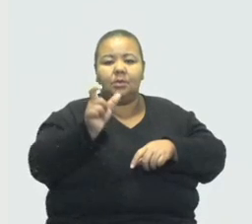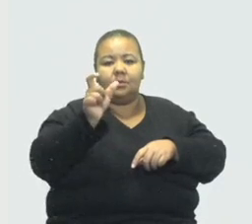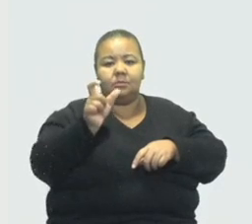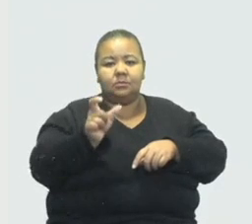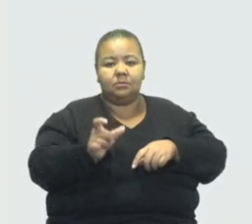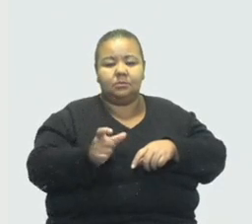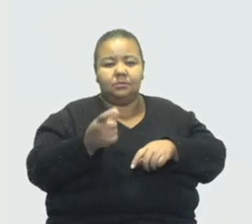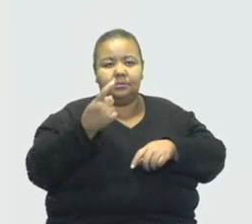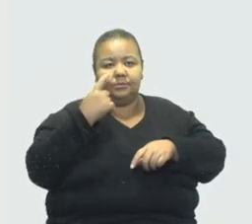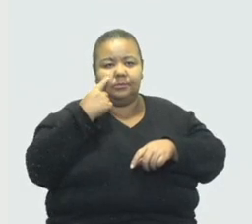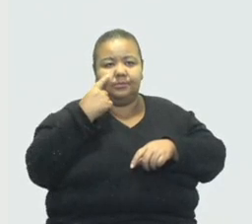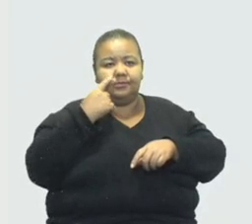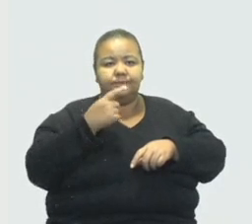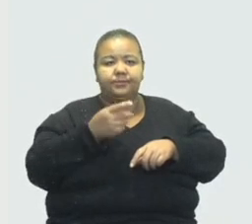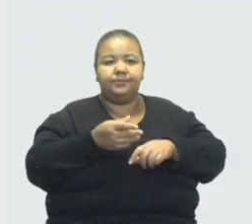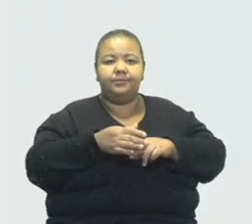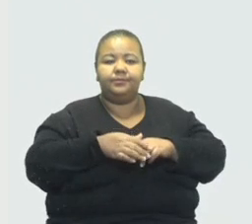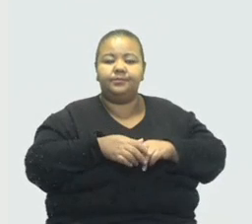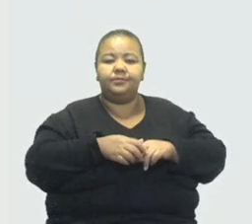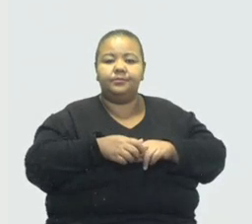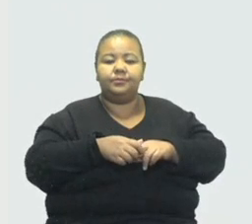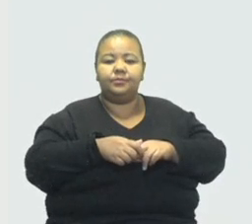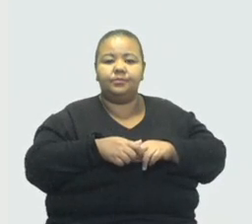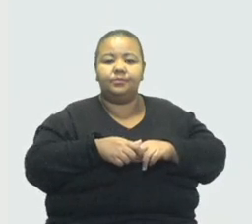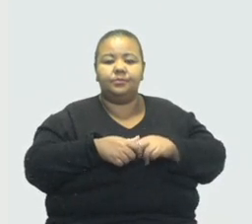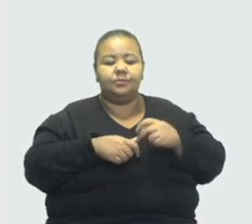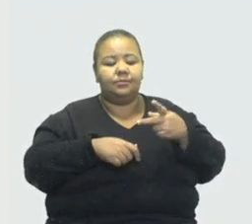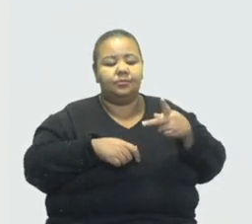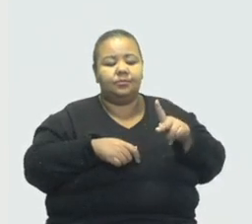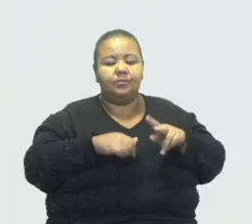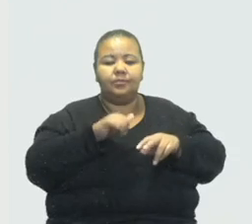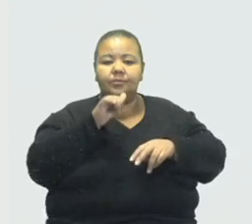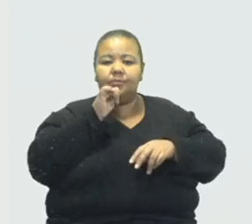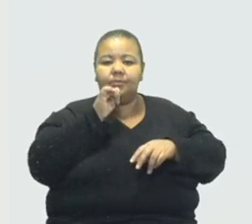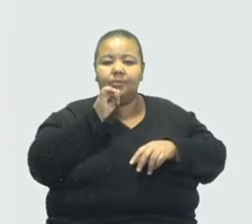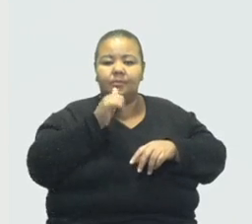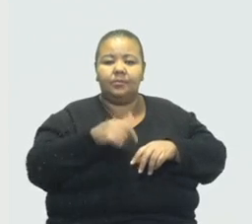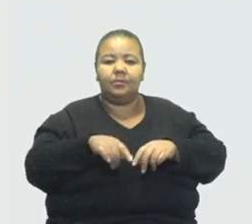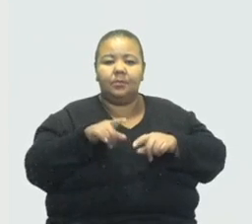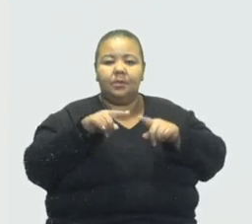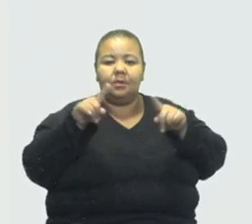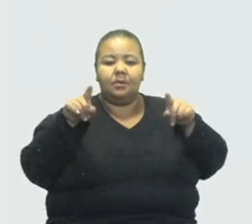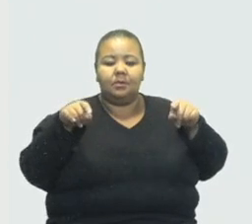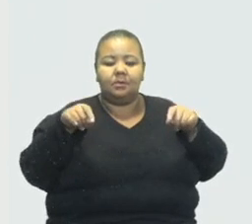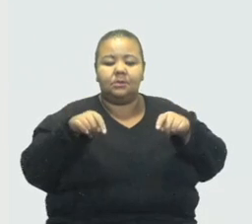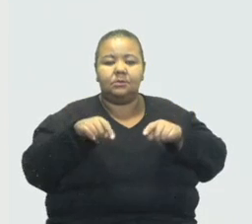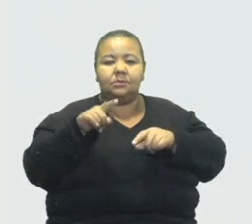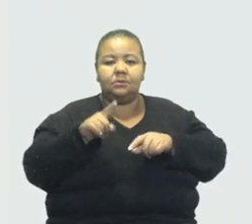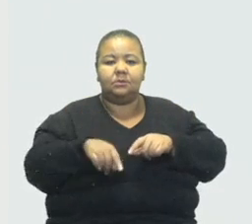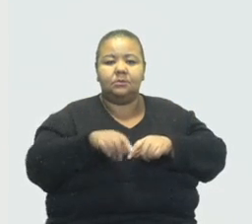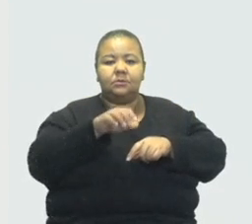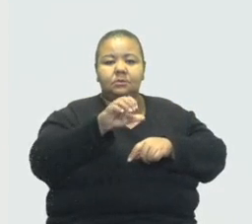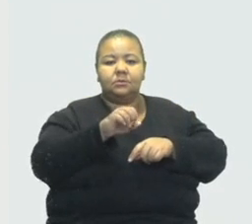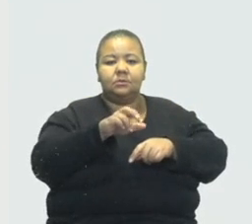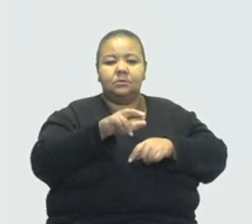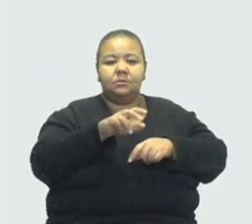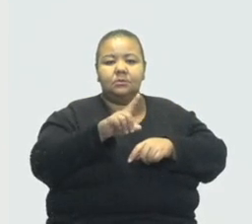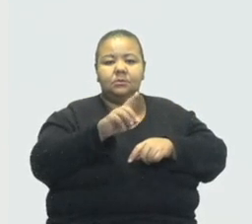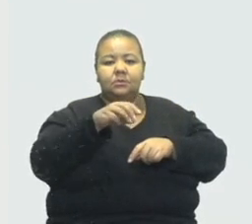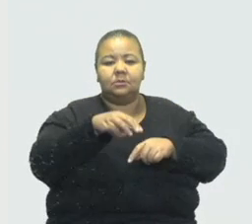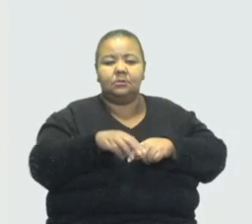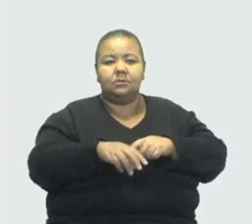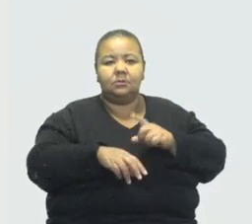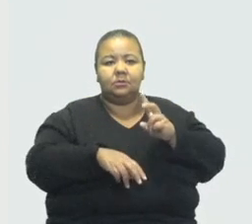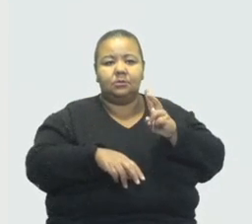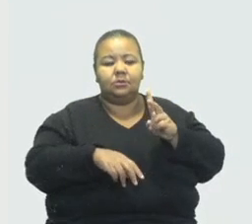coluna. Vejamos um exemplo. Nesse caso aqui, essa matriz é de uma ordem 2 por 1.